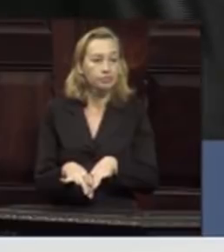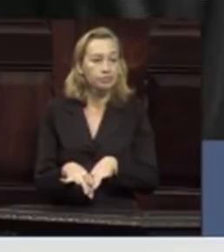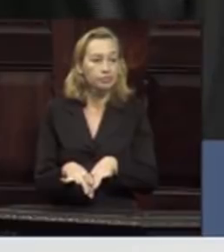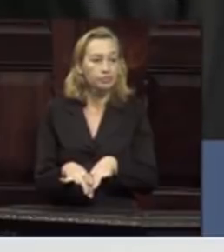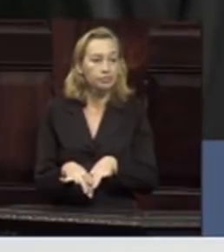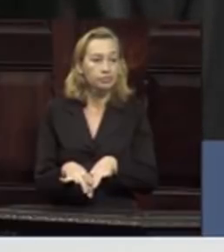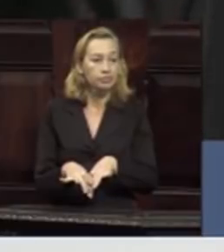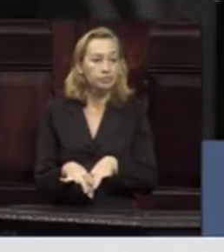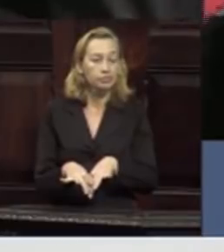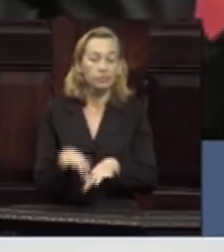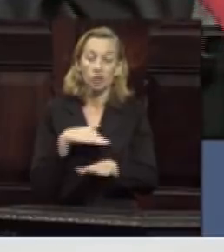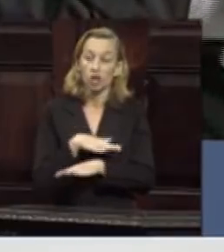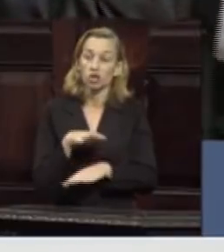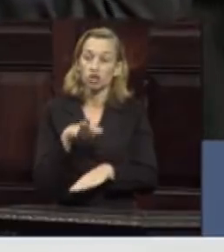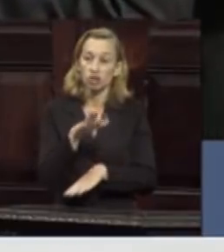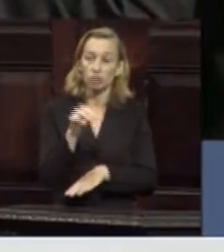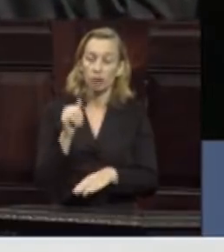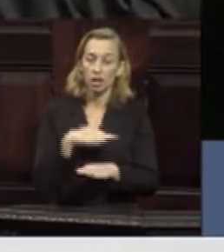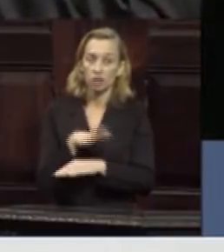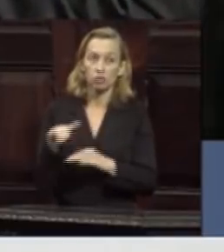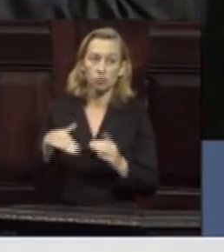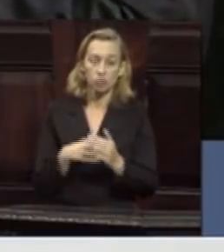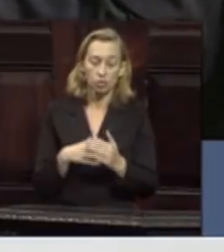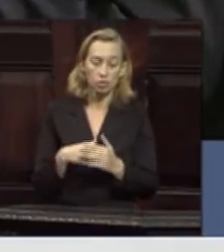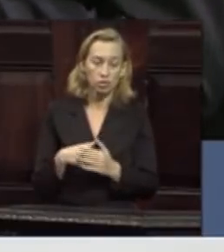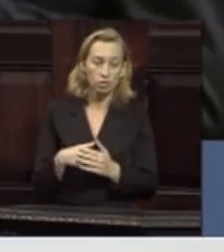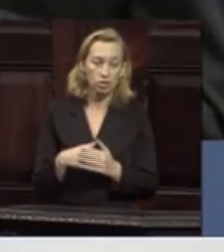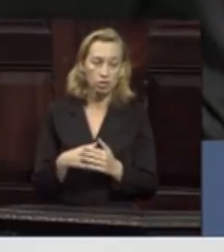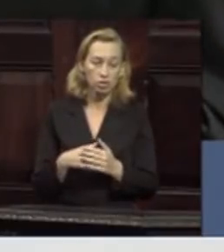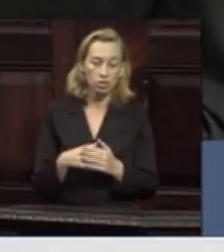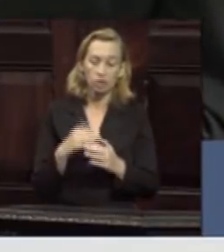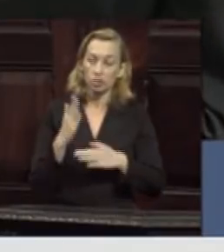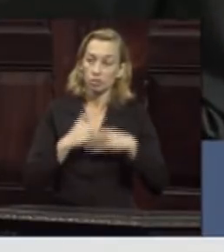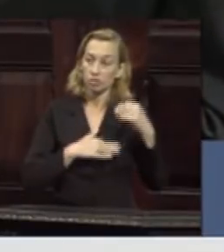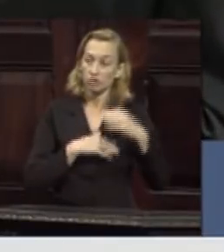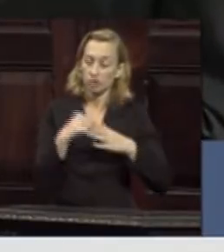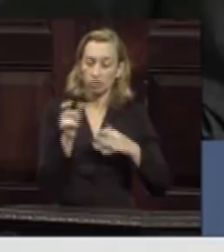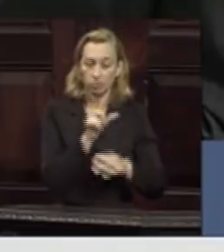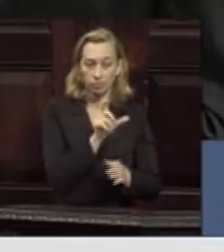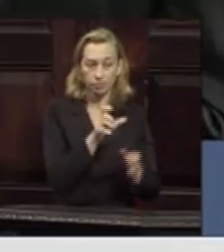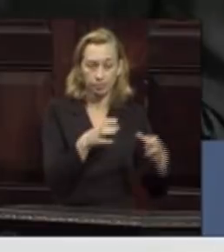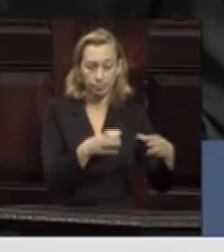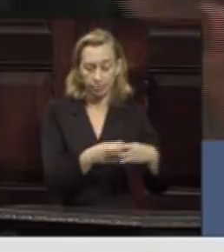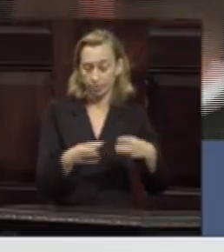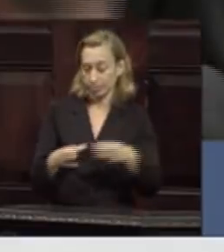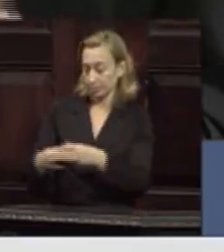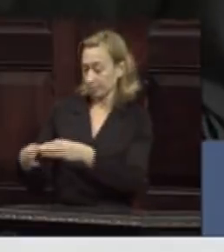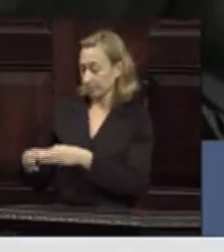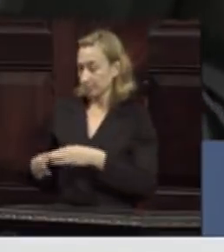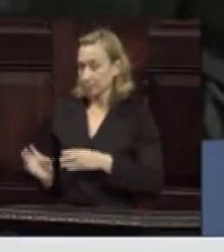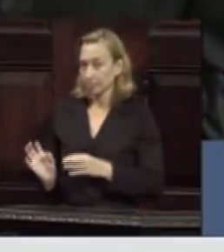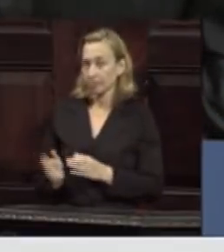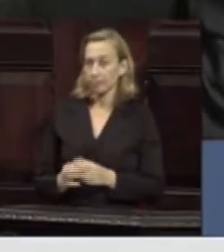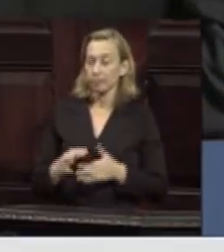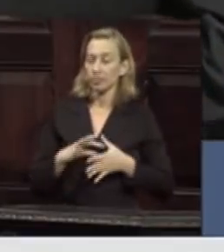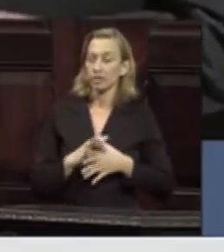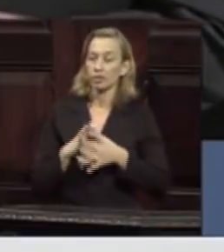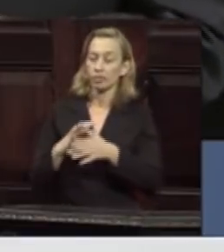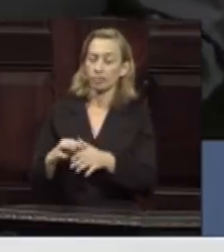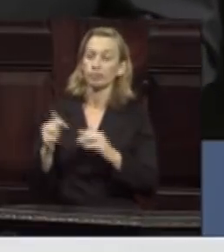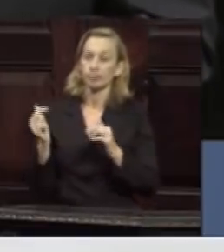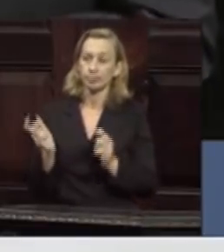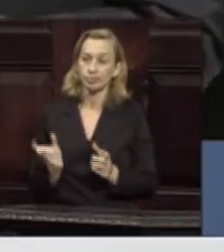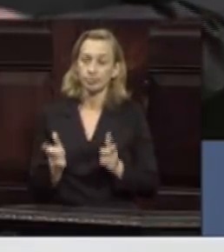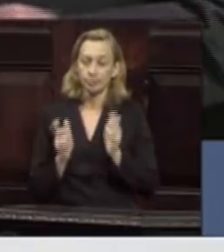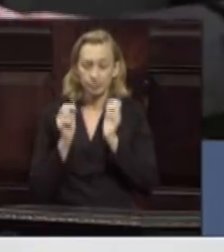outras categorias. Essa vai ser a última oportunidade de garantir para as lideranças dessa casa